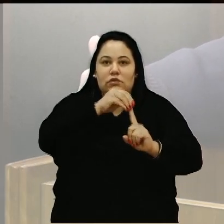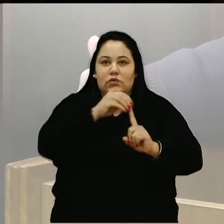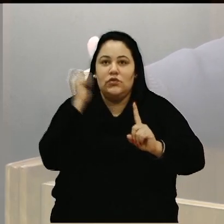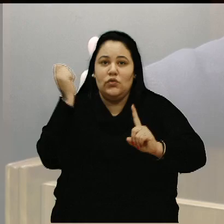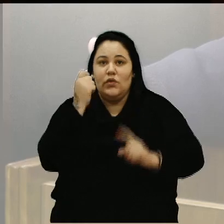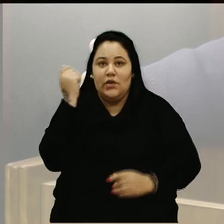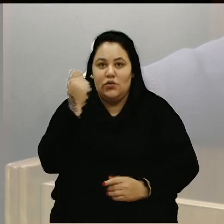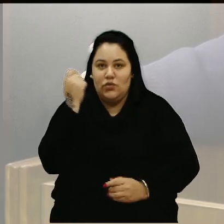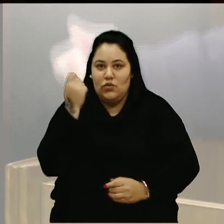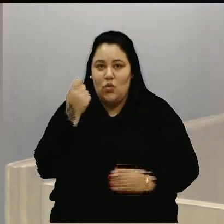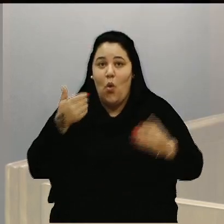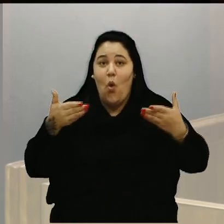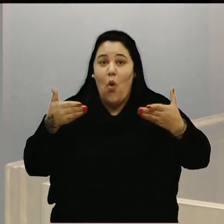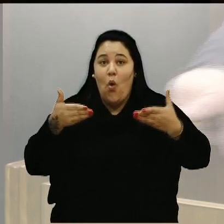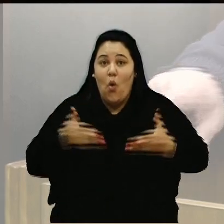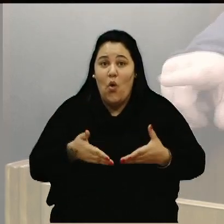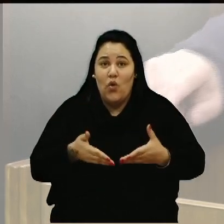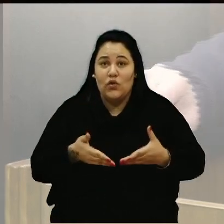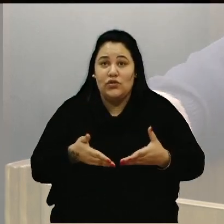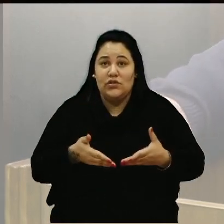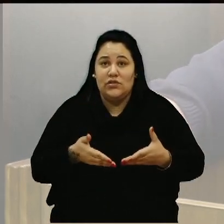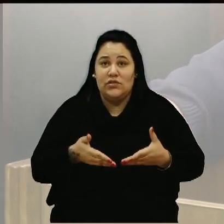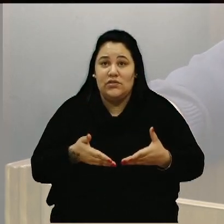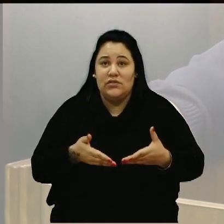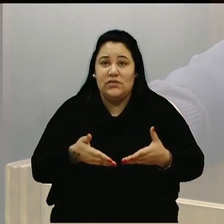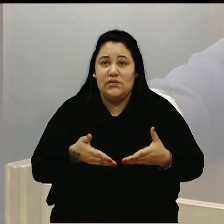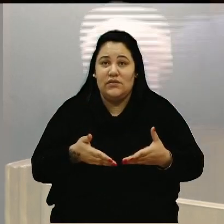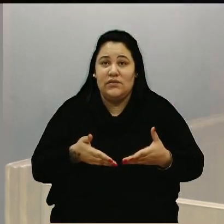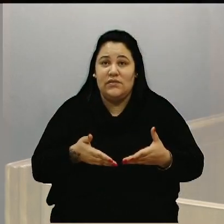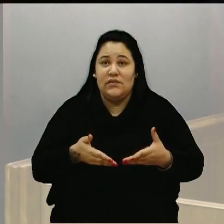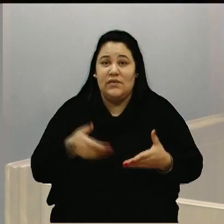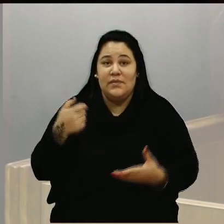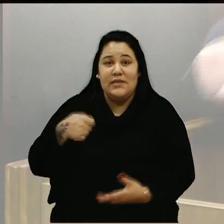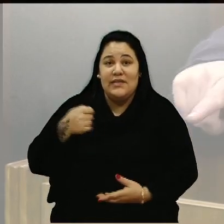Grande do Sul hoje seria credor